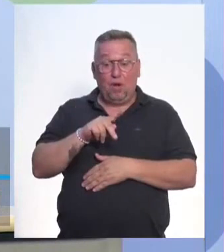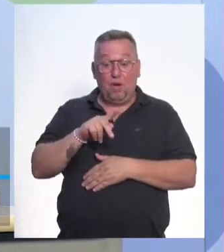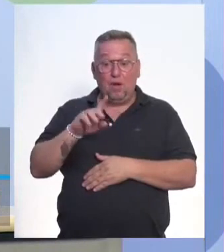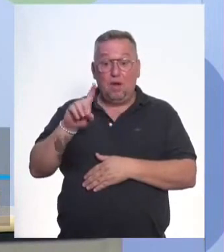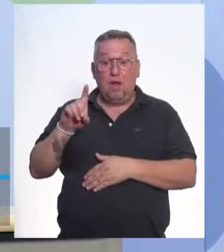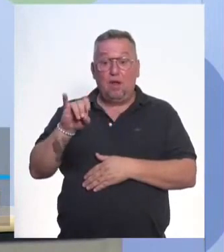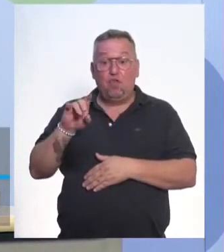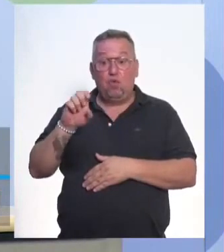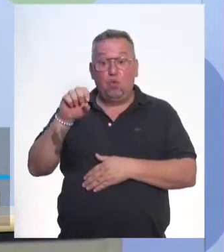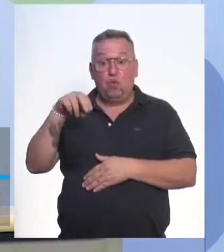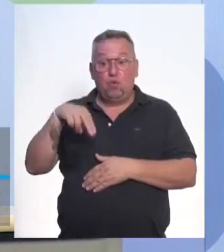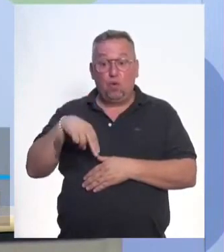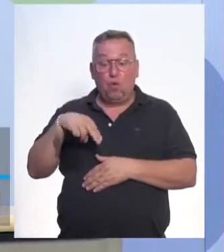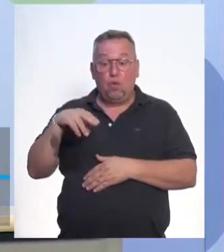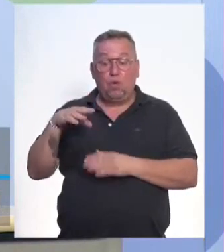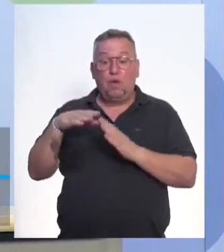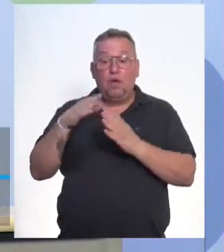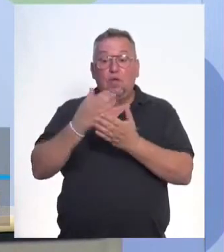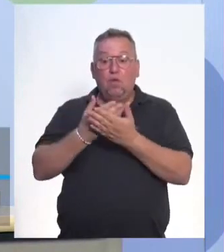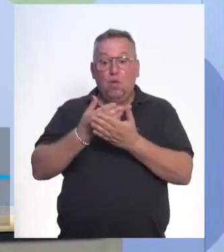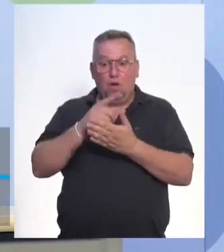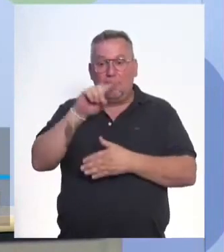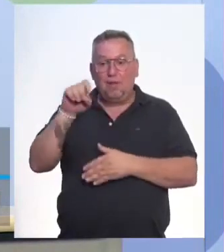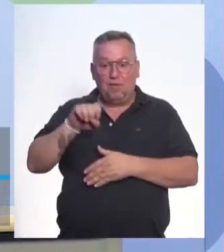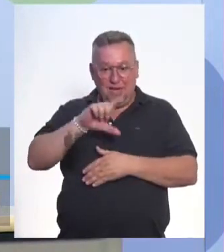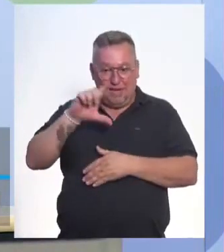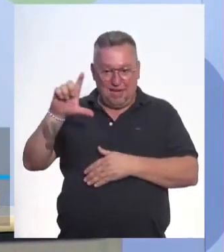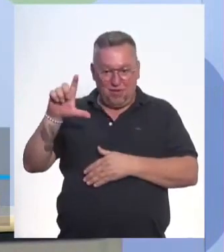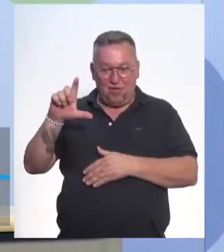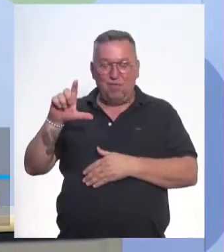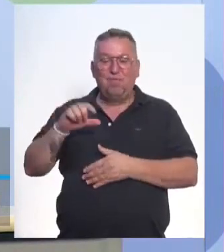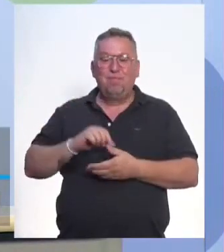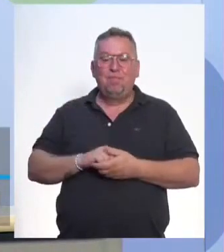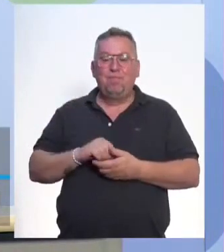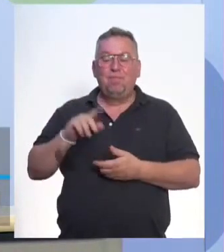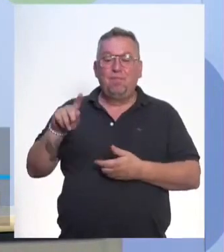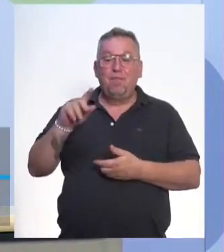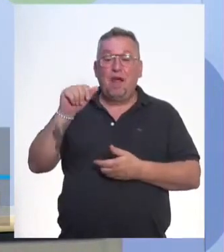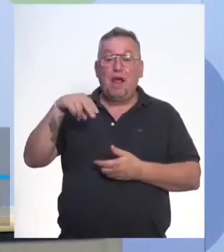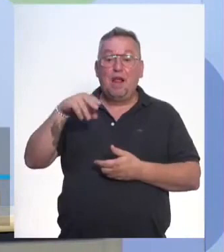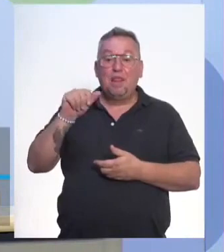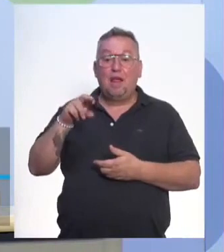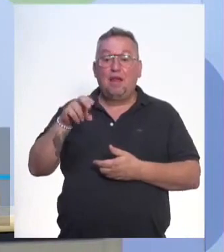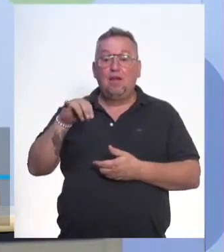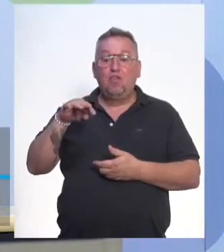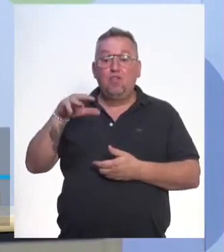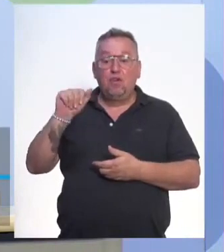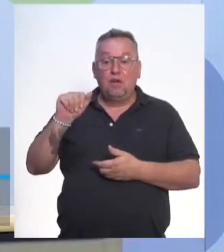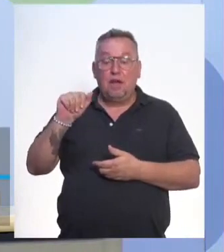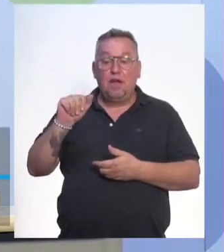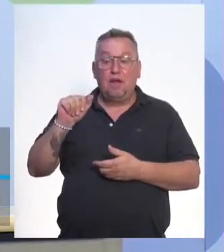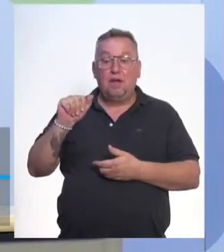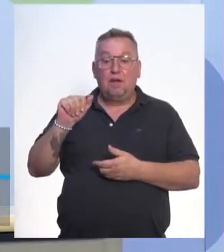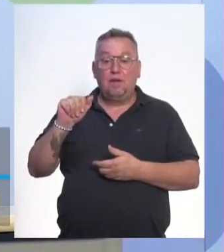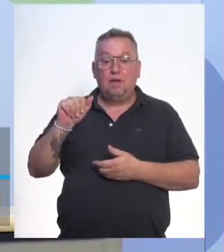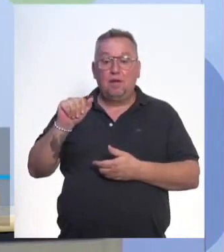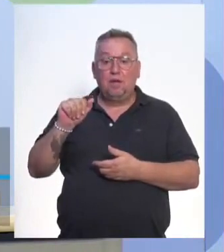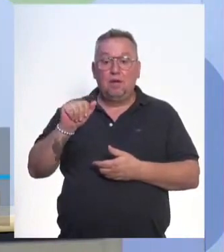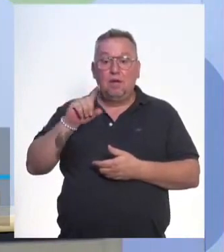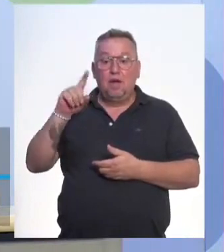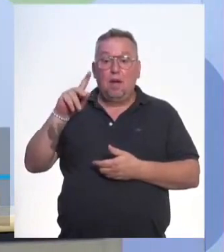Professora Adilson, da Escola Moacir Campos, daqui da Zona Leste de São Paulo. Professora Ana Cristina, da Escola Doutor Bento Ferraz,